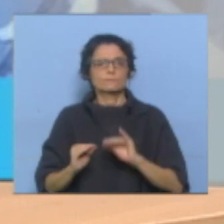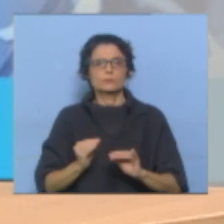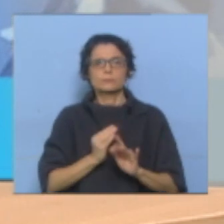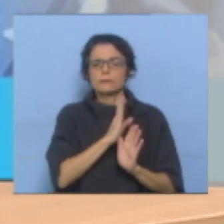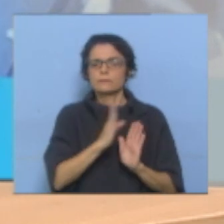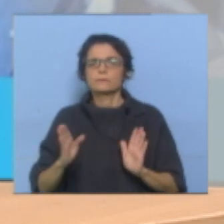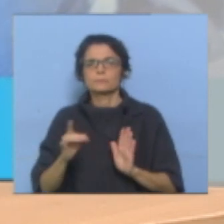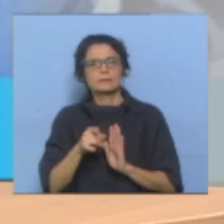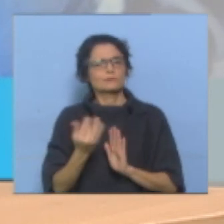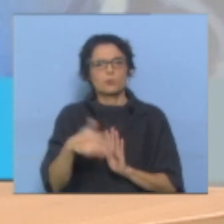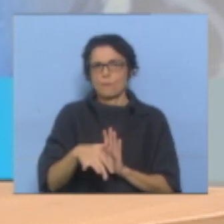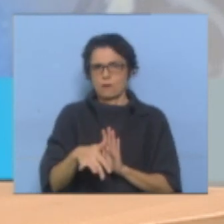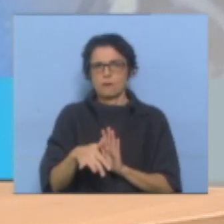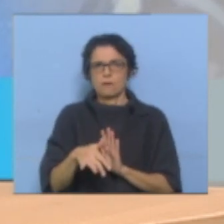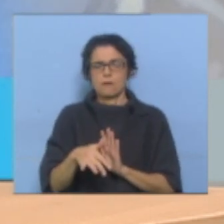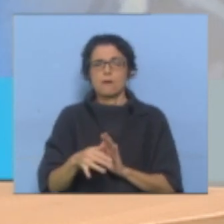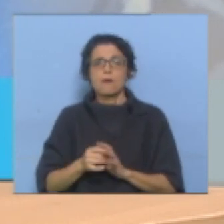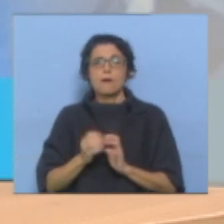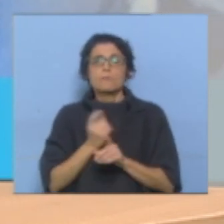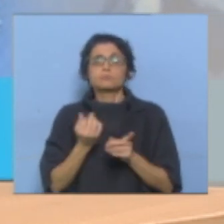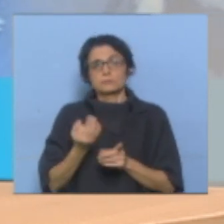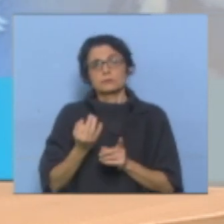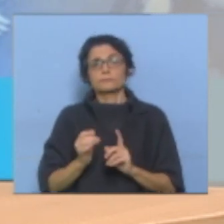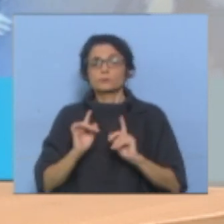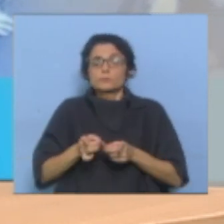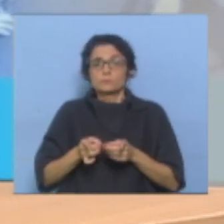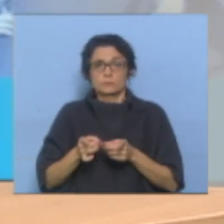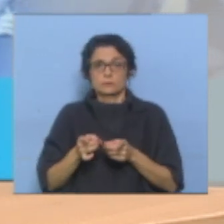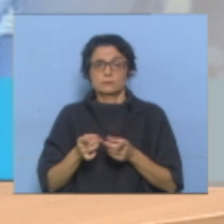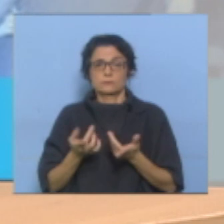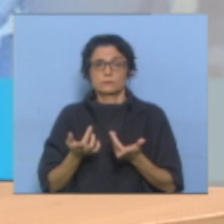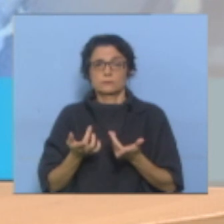logo no início, o que se tratou foi, antes de mais nada,